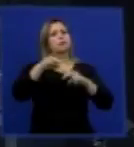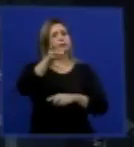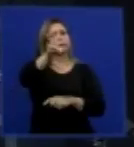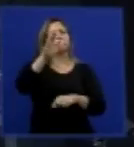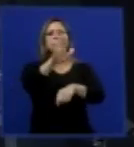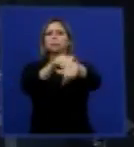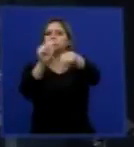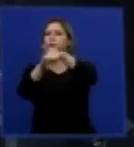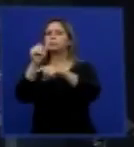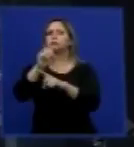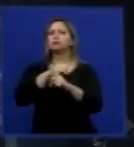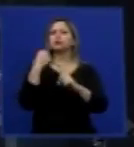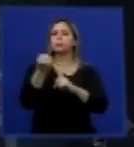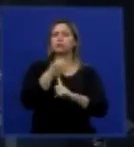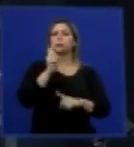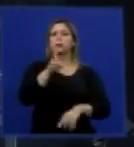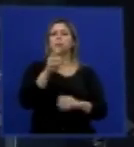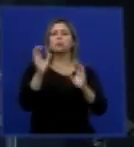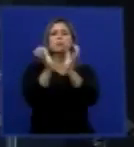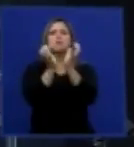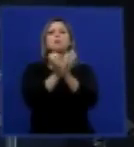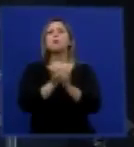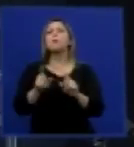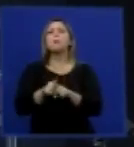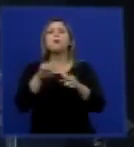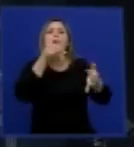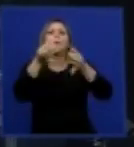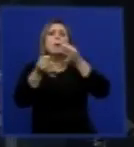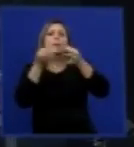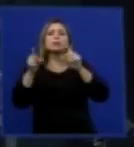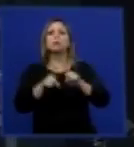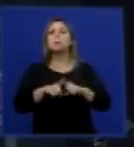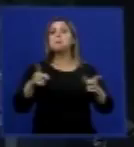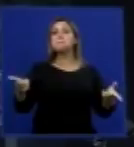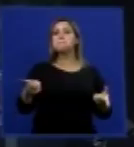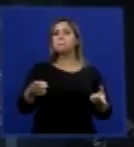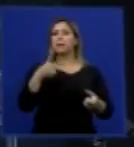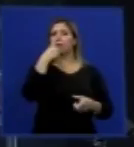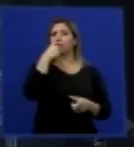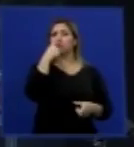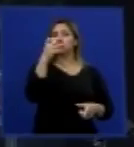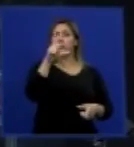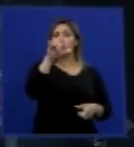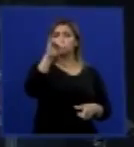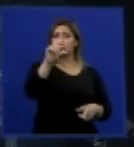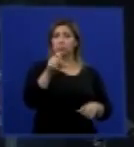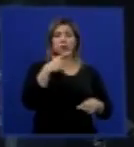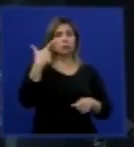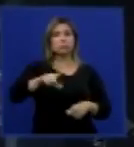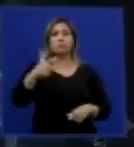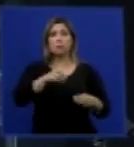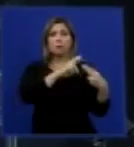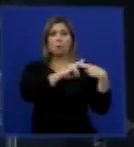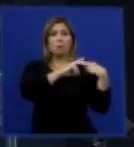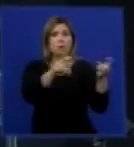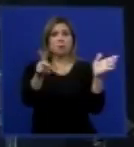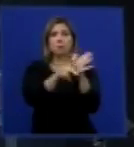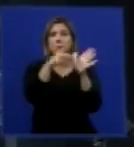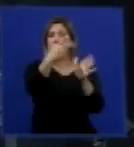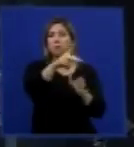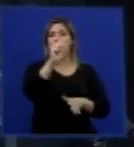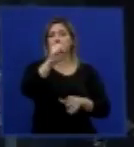mas existem alguns temas ligados a Lio que não são de responsabilidade da sociedade e que não devem ser de responsabilidade da